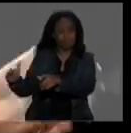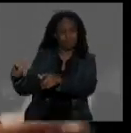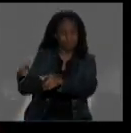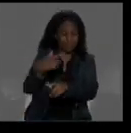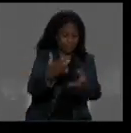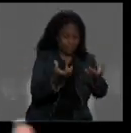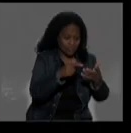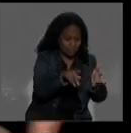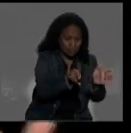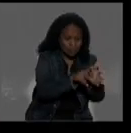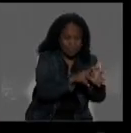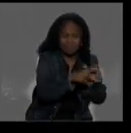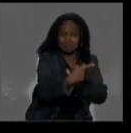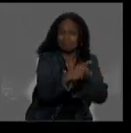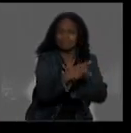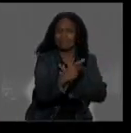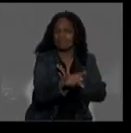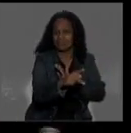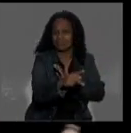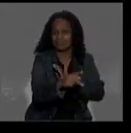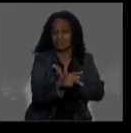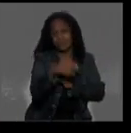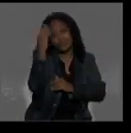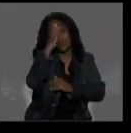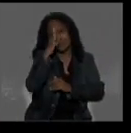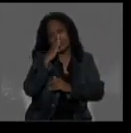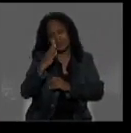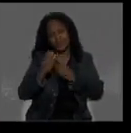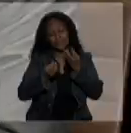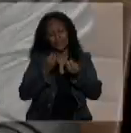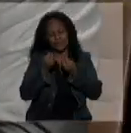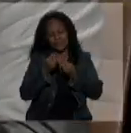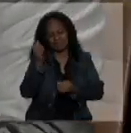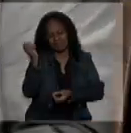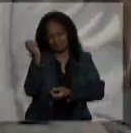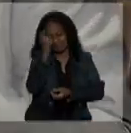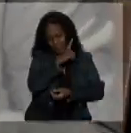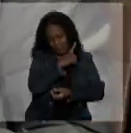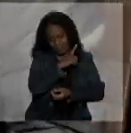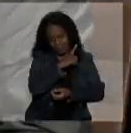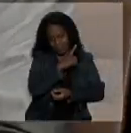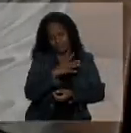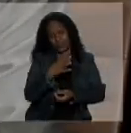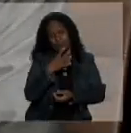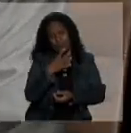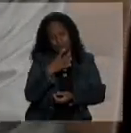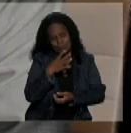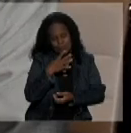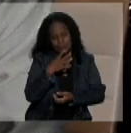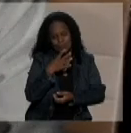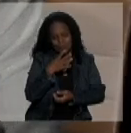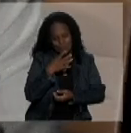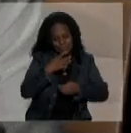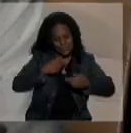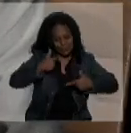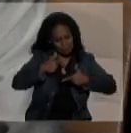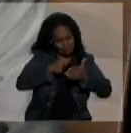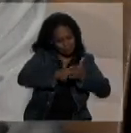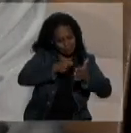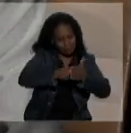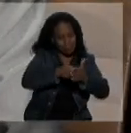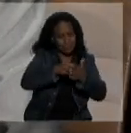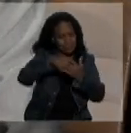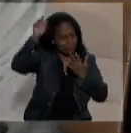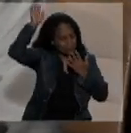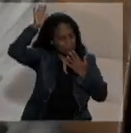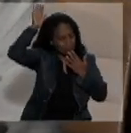Ele não quer a terra do outro, ele quer o que é dele. Que é dele. Que é dele. E o Brasil, como sempre, a maior dificuldade de reconhecer,